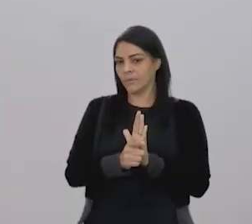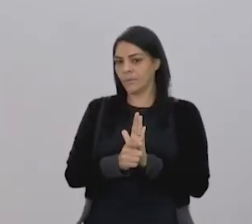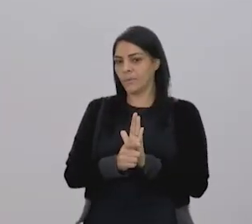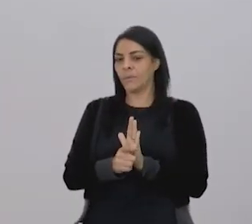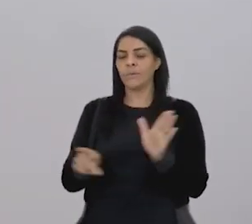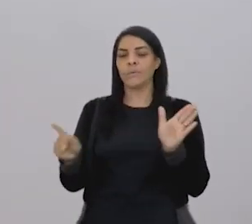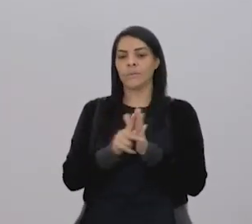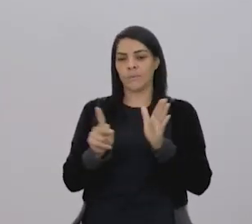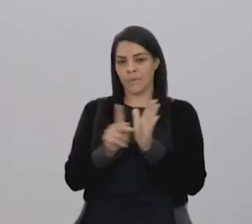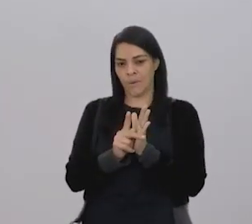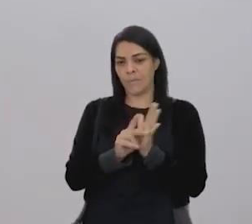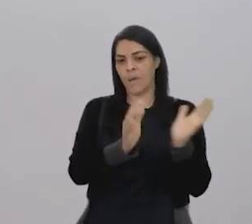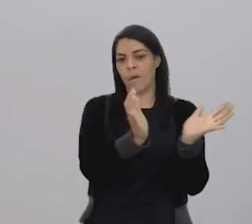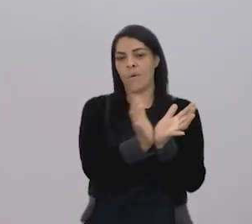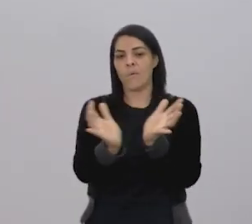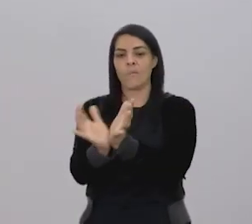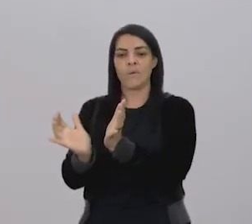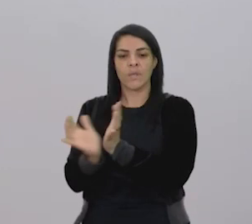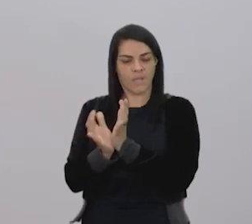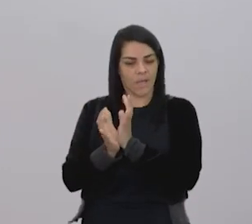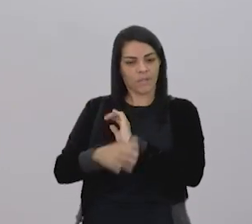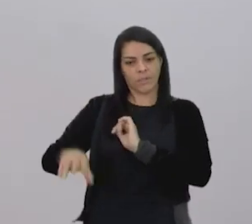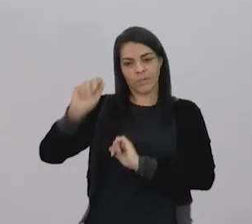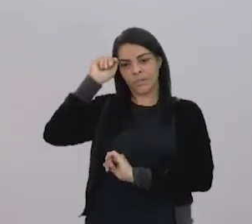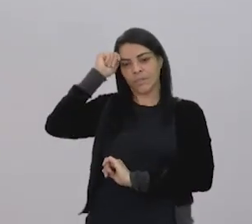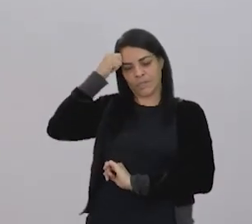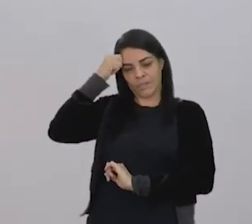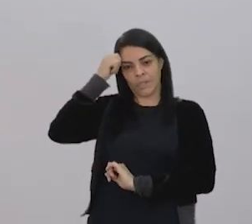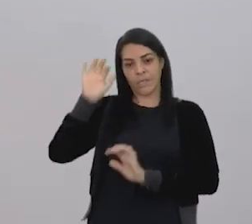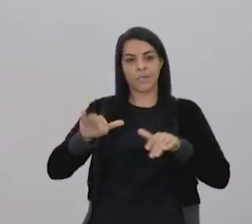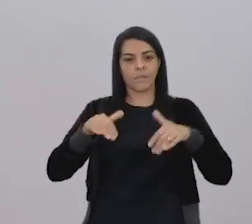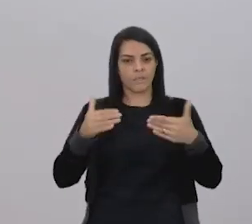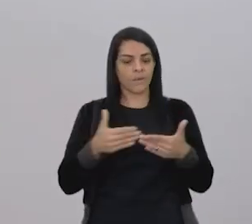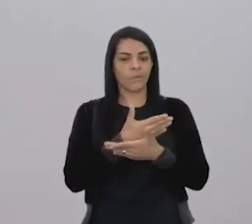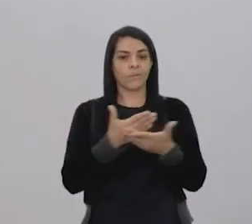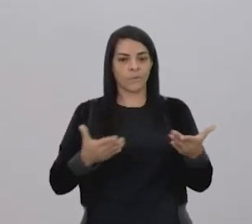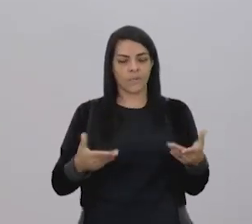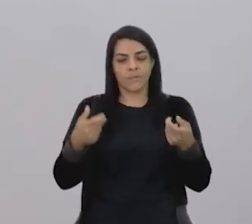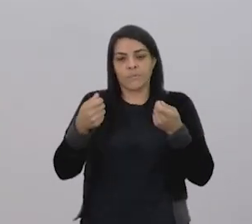Então, isso aqui é bastante importante da gente ter isso em vista.